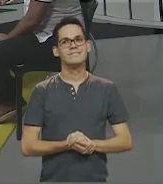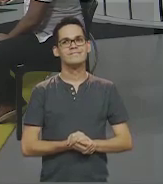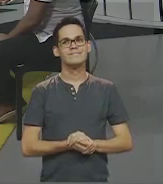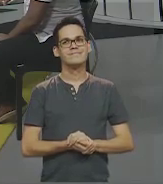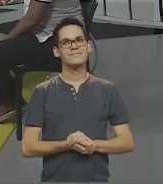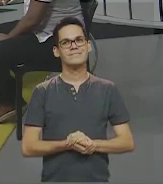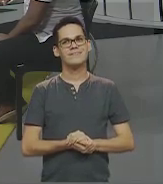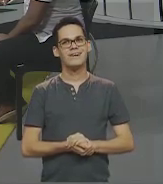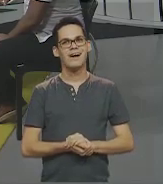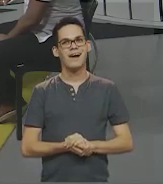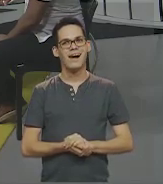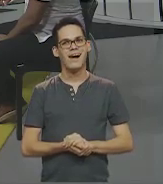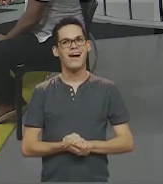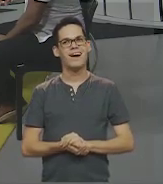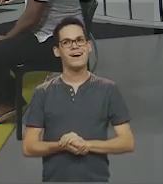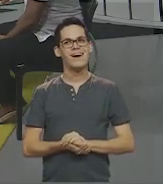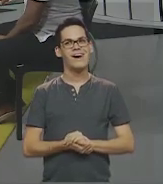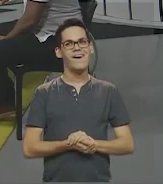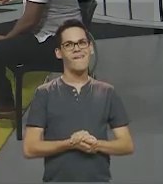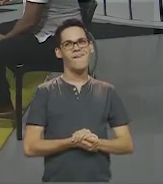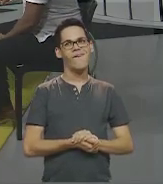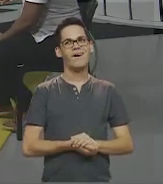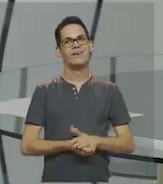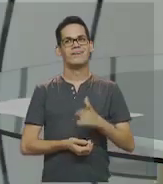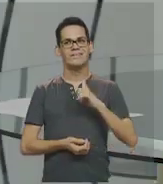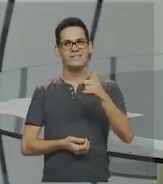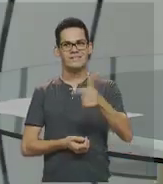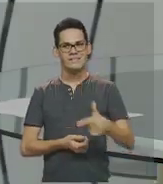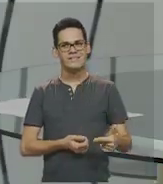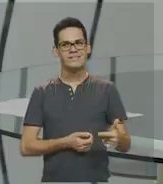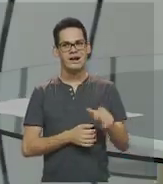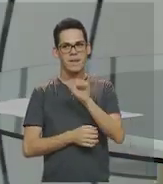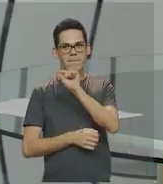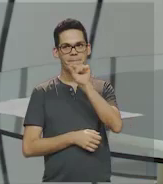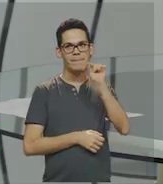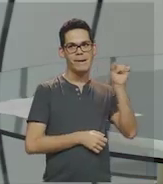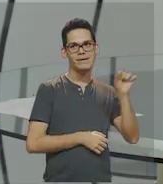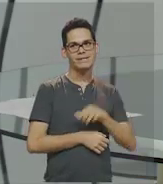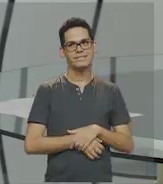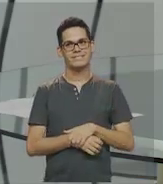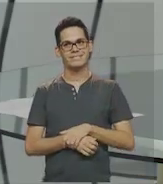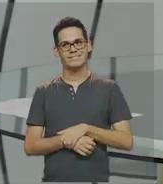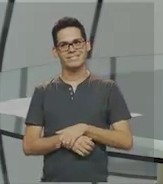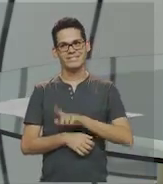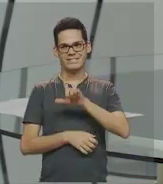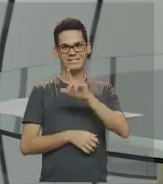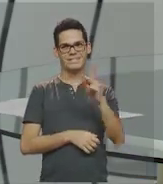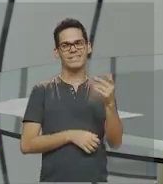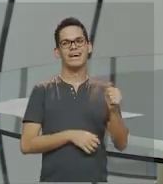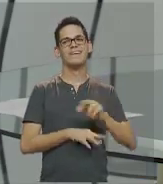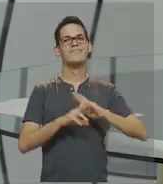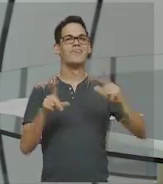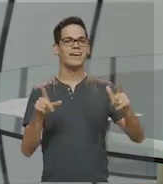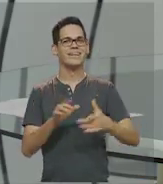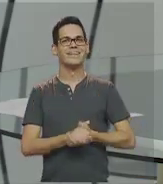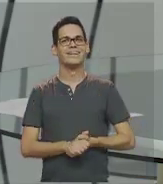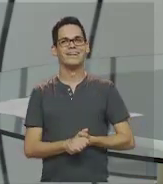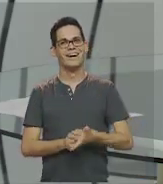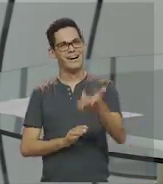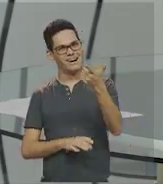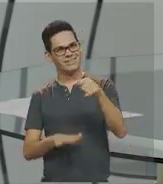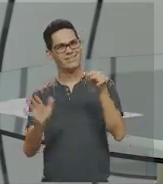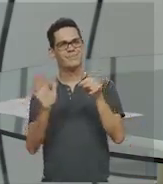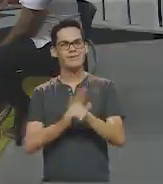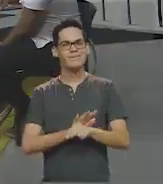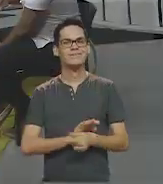não é pontilhado, hein? Não é? Pontilhado é uma linha com pontinhos atrás do outro. Isso chama linha pontilhada. Ok, entendido. Vamos para a